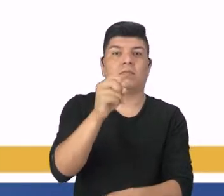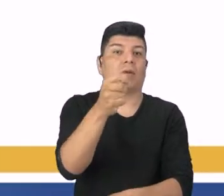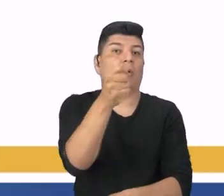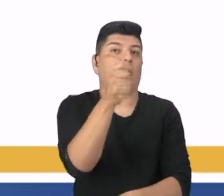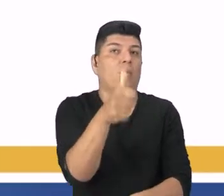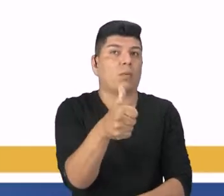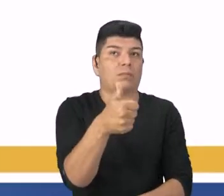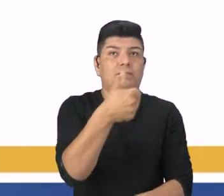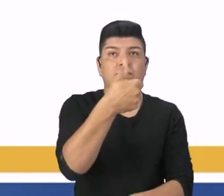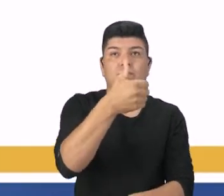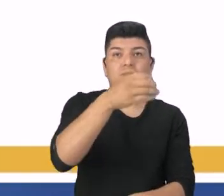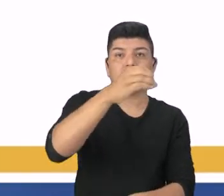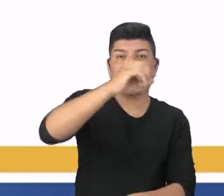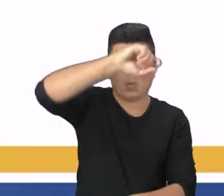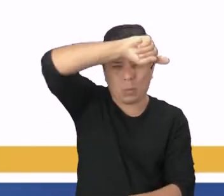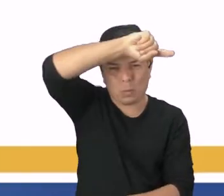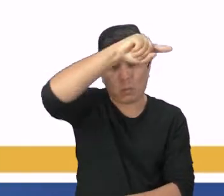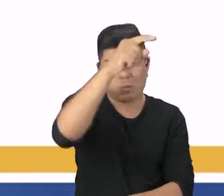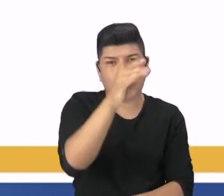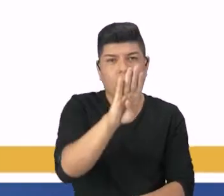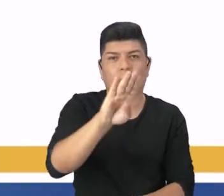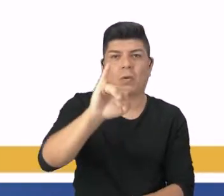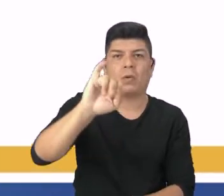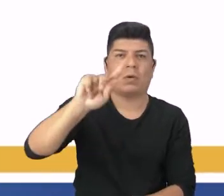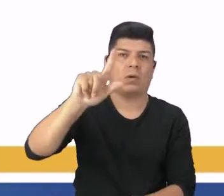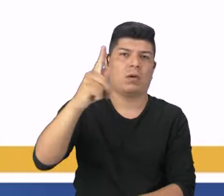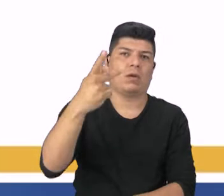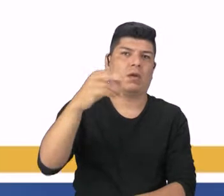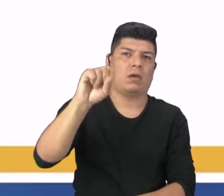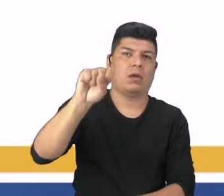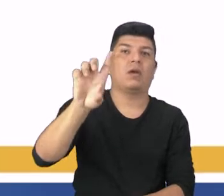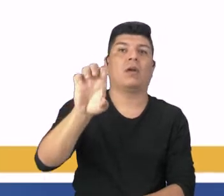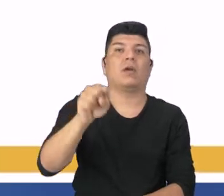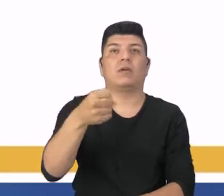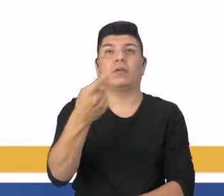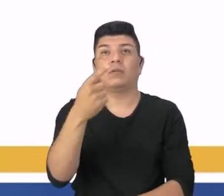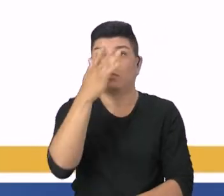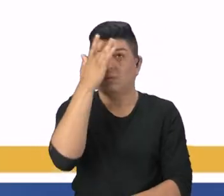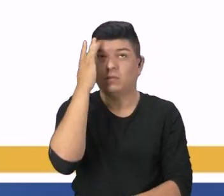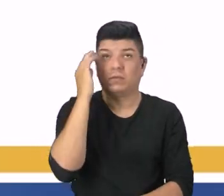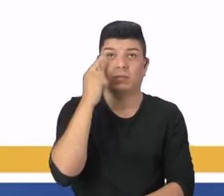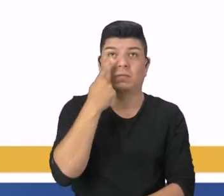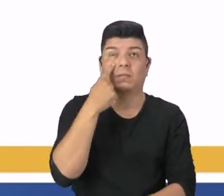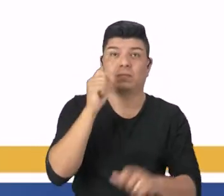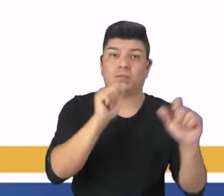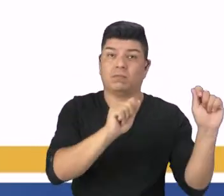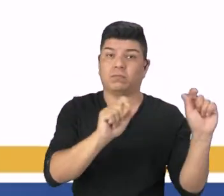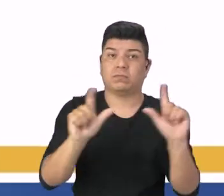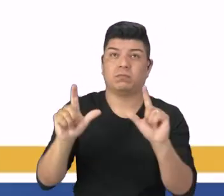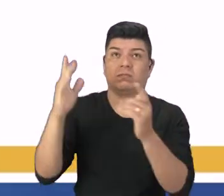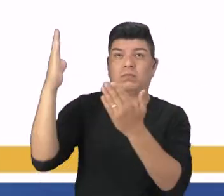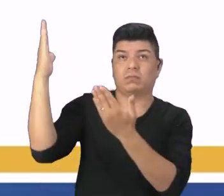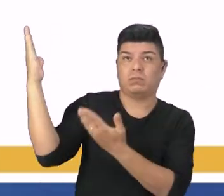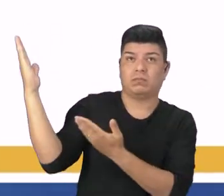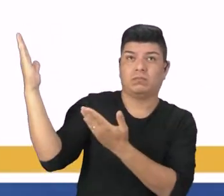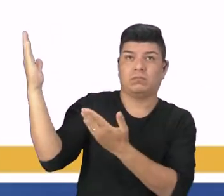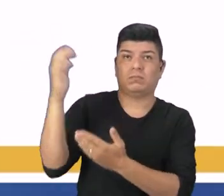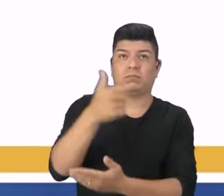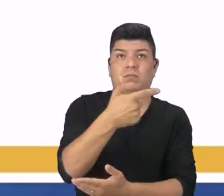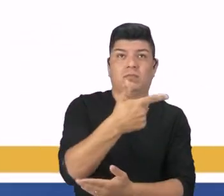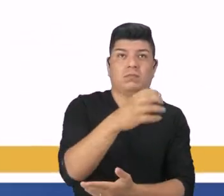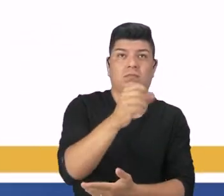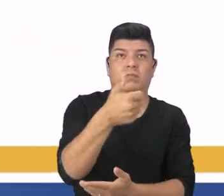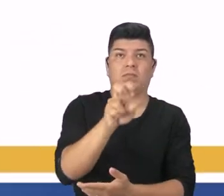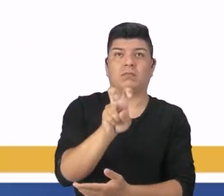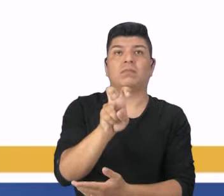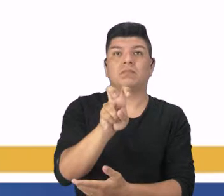quase 10 bilhões de pessoas no mundo. Olha aí na tela de vocês essa imagem. Em 2015 éramos 7,3